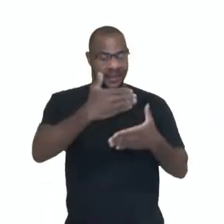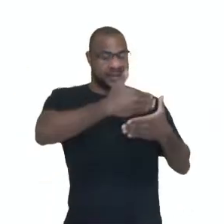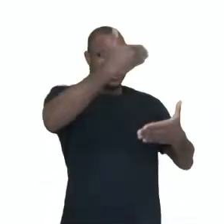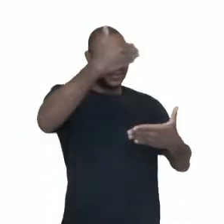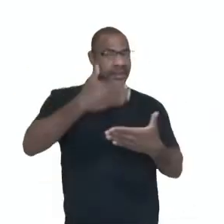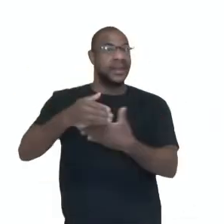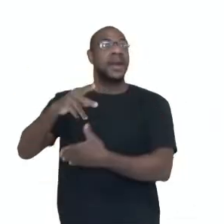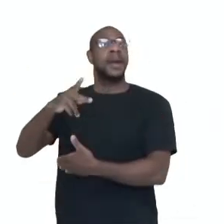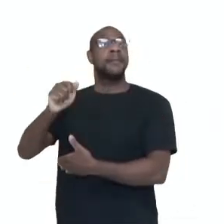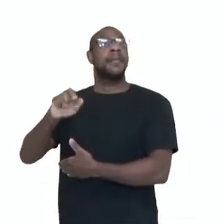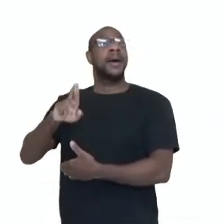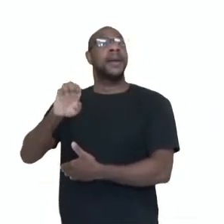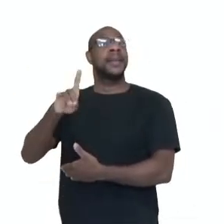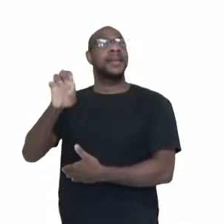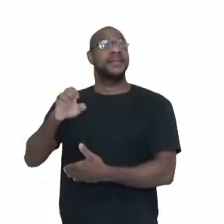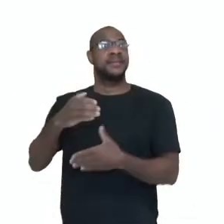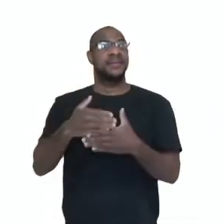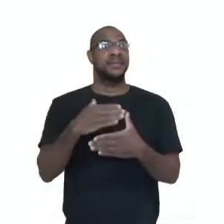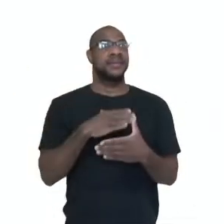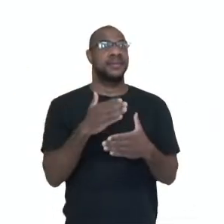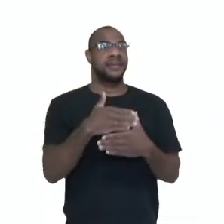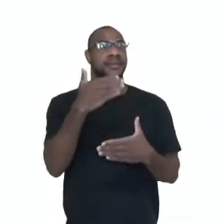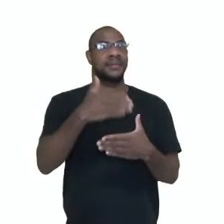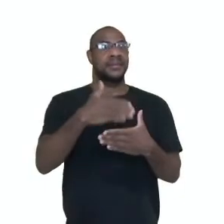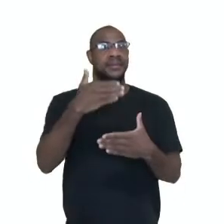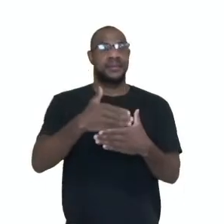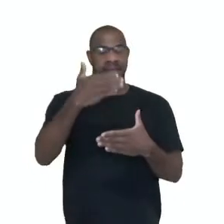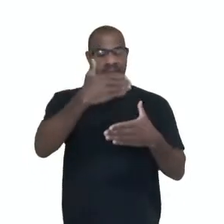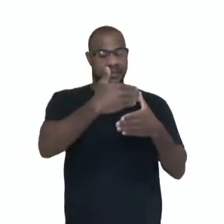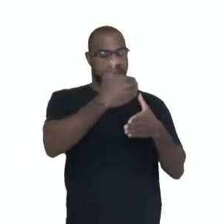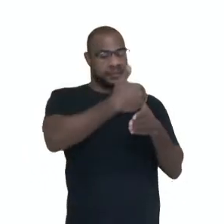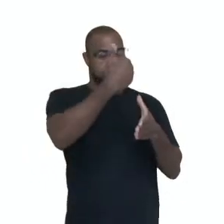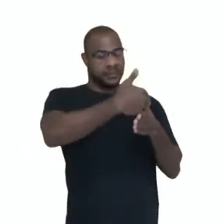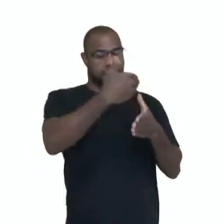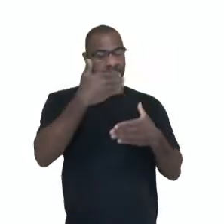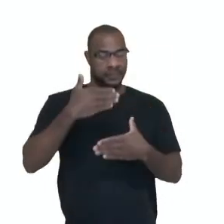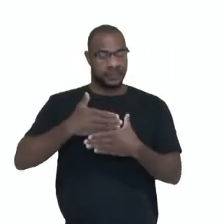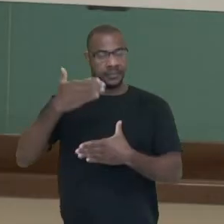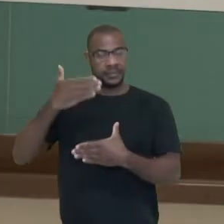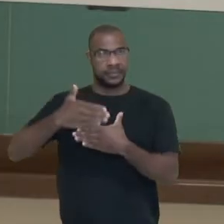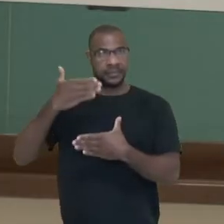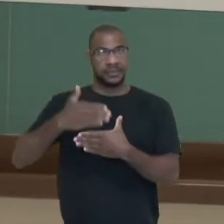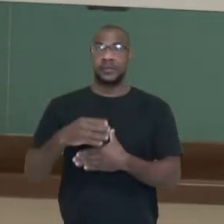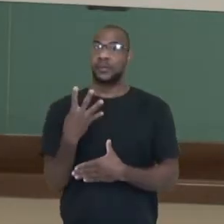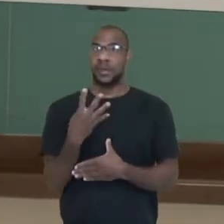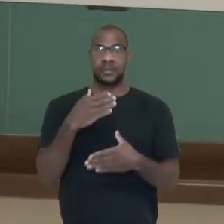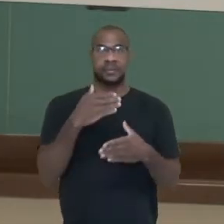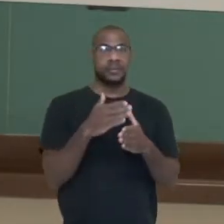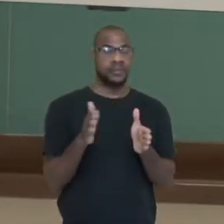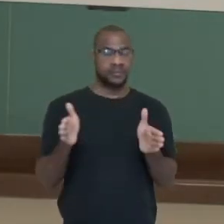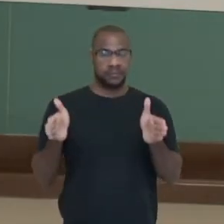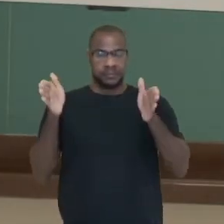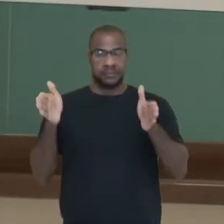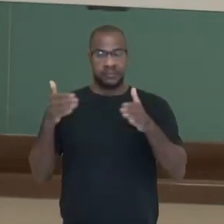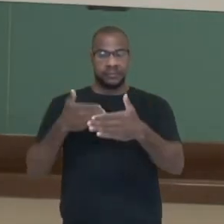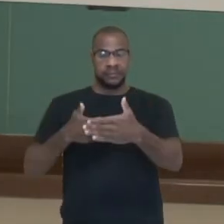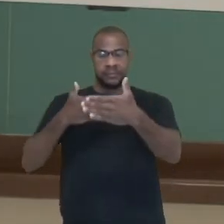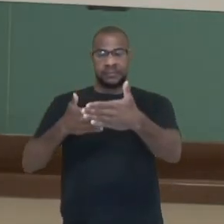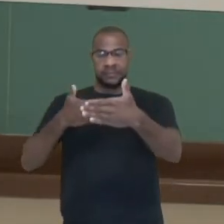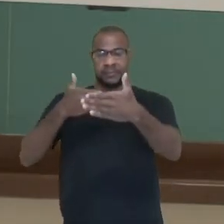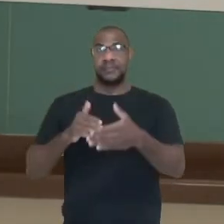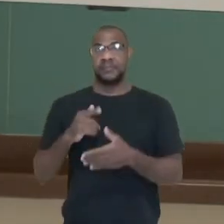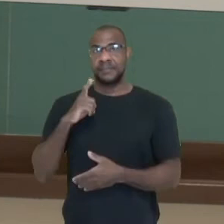nós temos duas paredes assim e duas paredes laterais. Na verdade, nós temos 4 paredes. Duas delas,